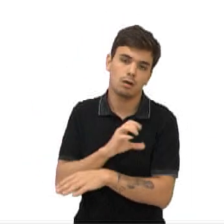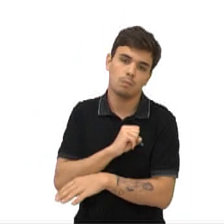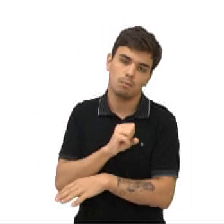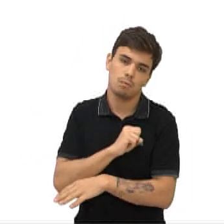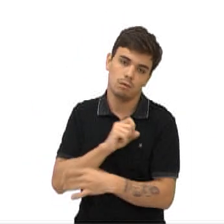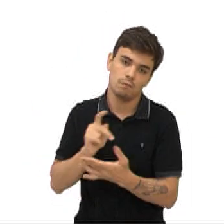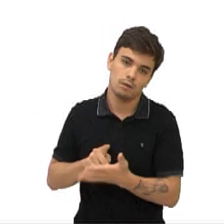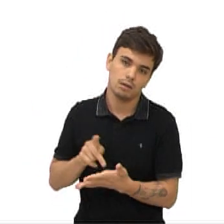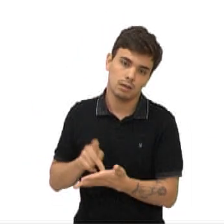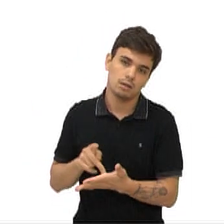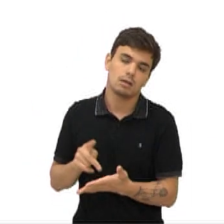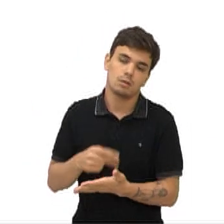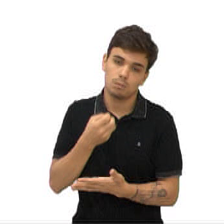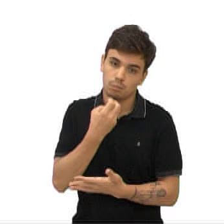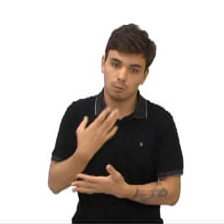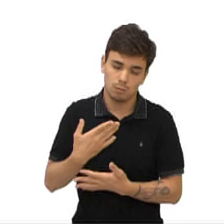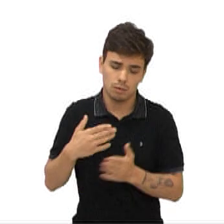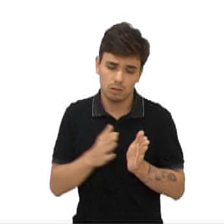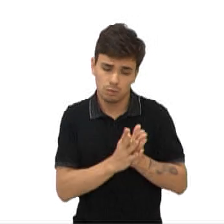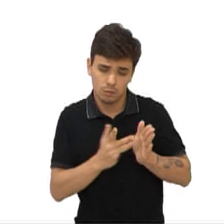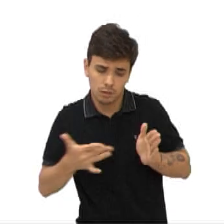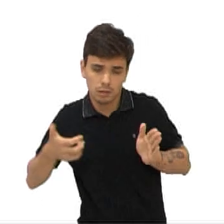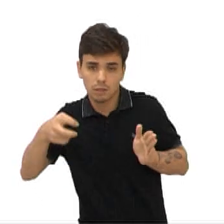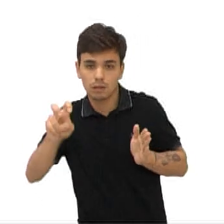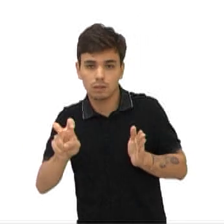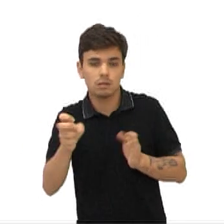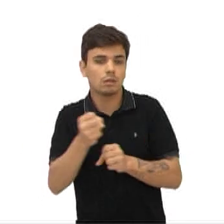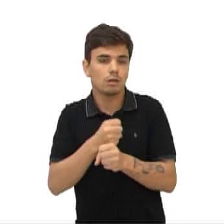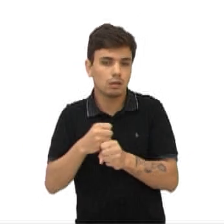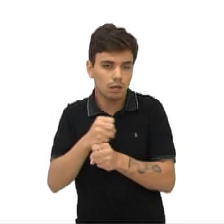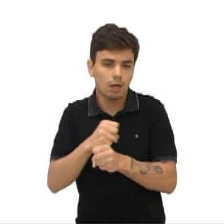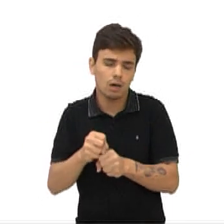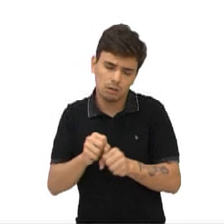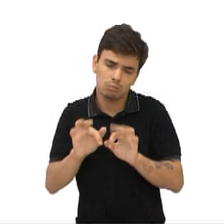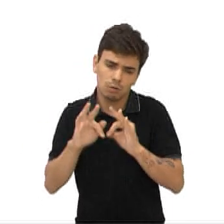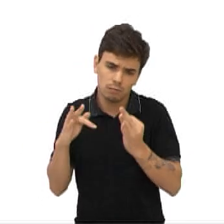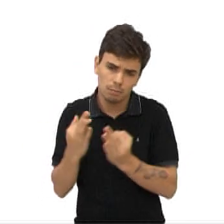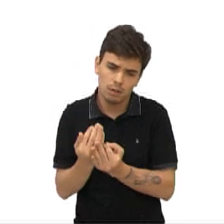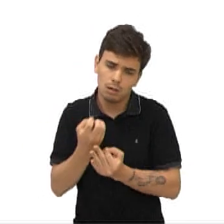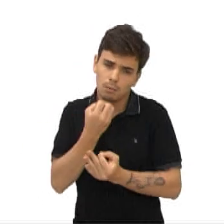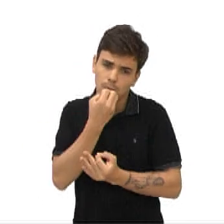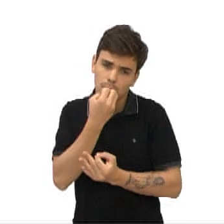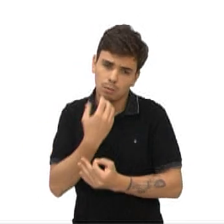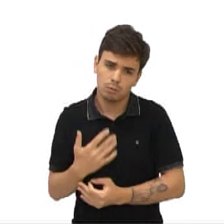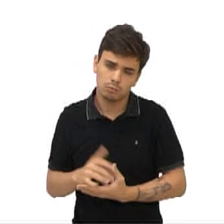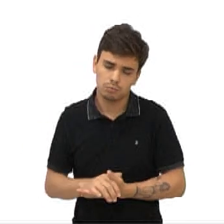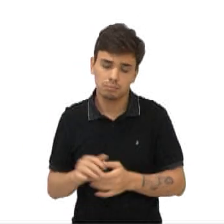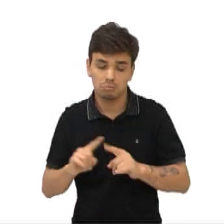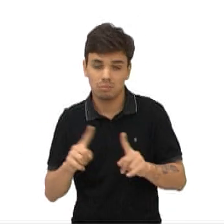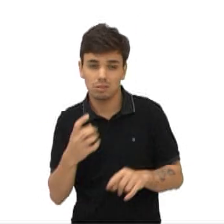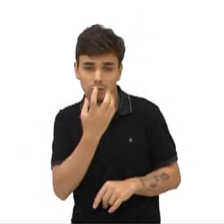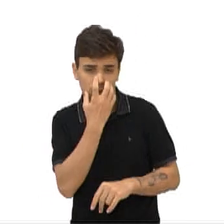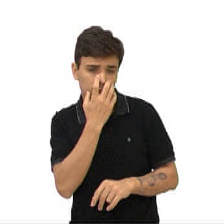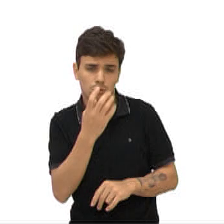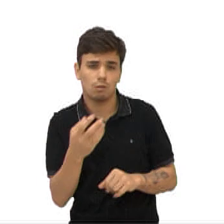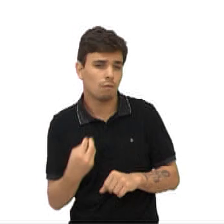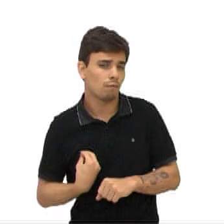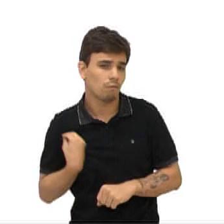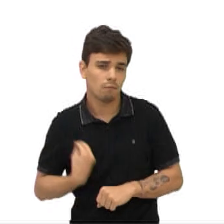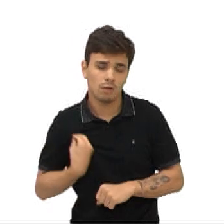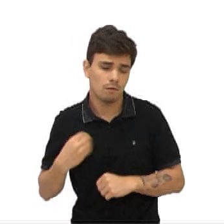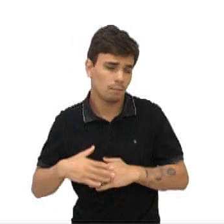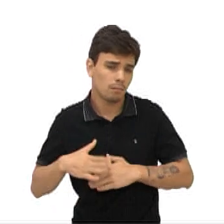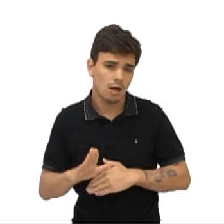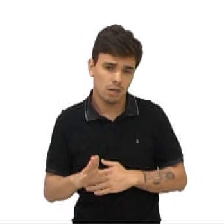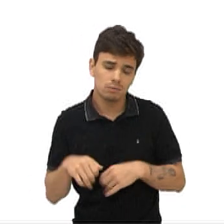que durante 15 anos transmitiu seu calor à minha família. Cães não vivem muito mais do que isso, o fim